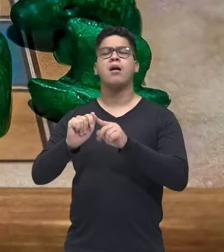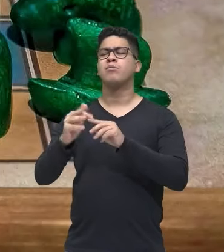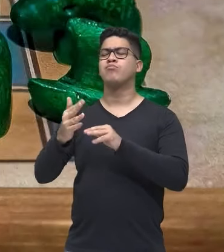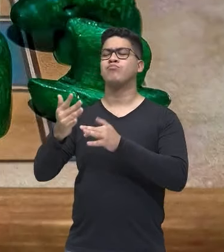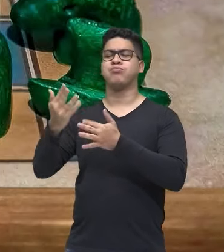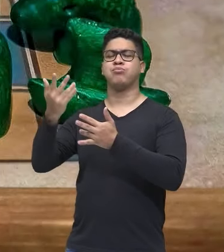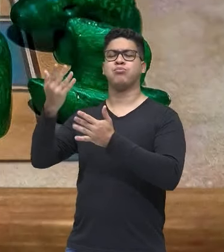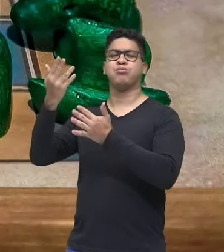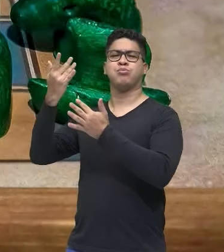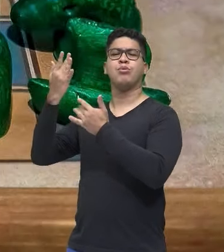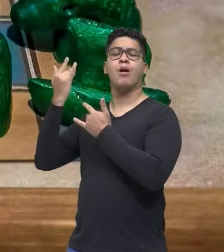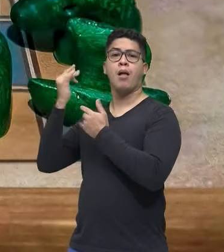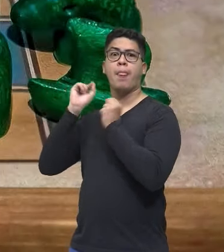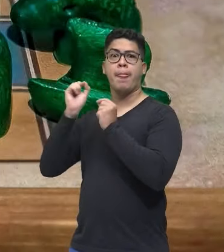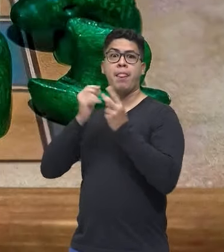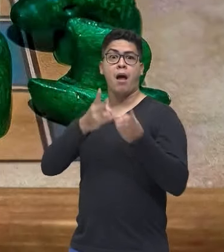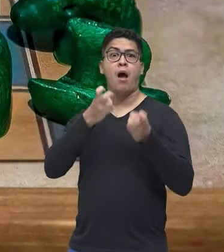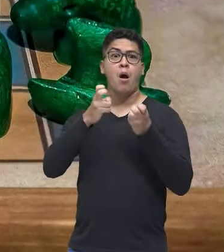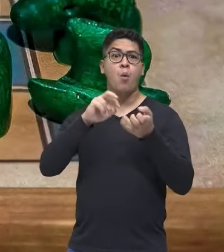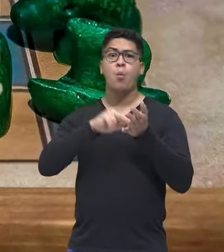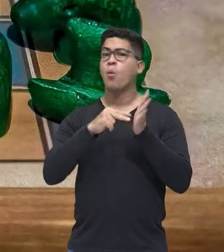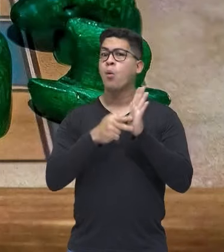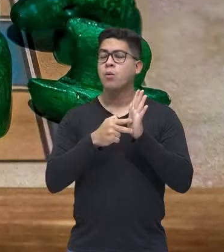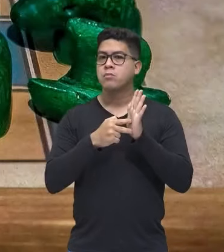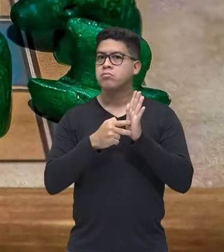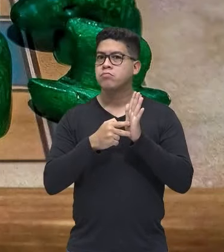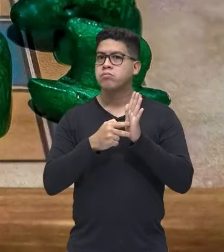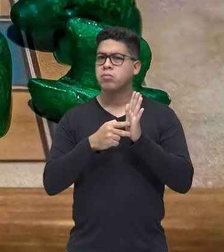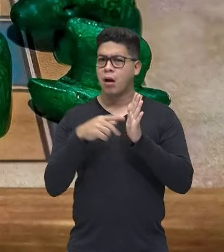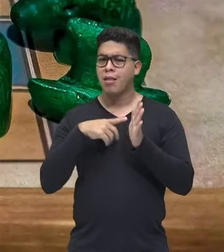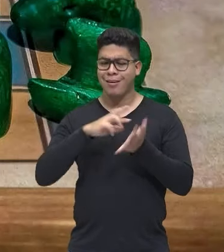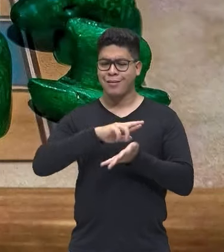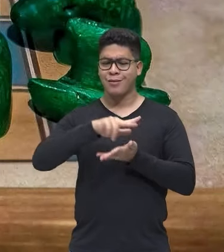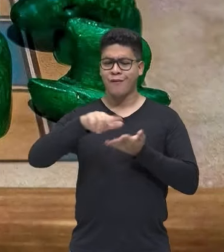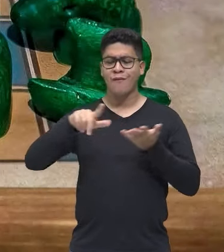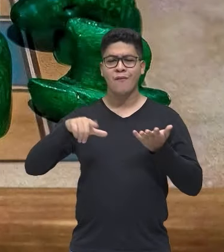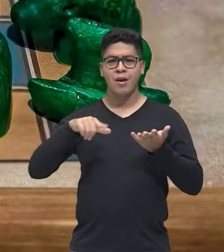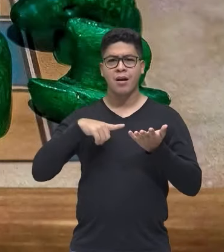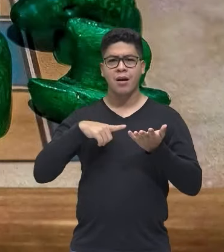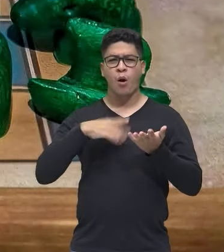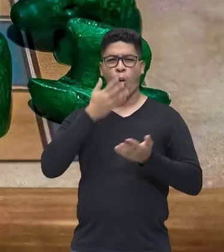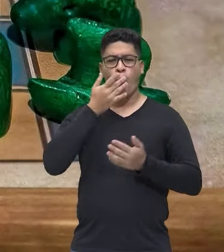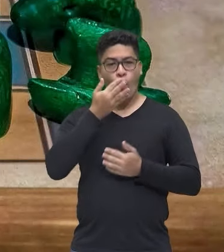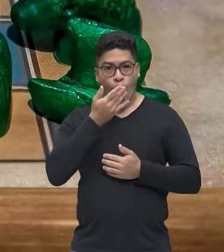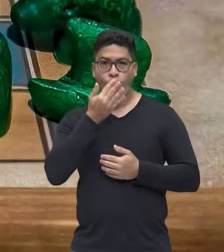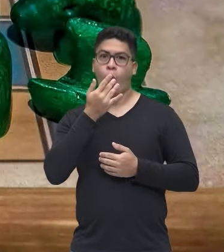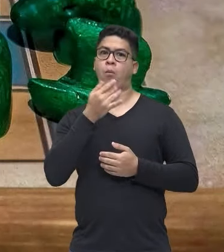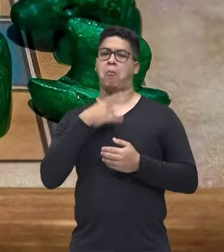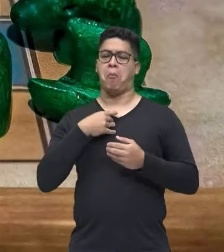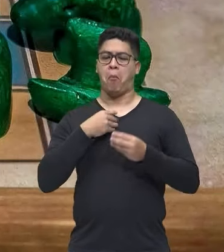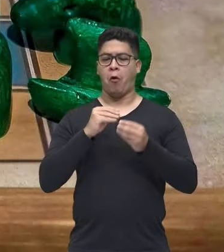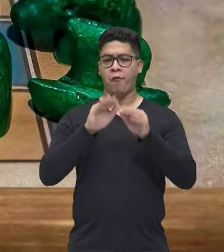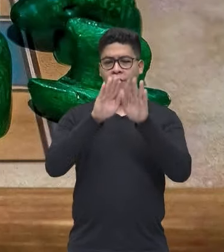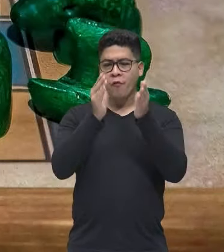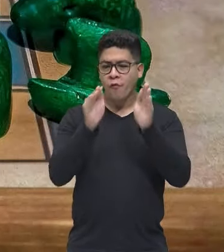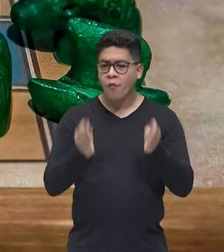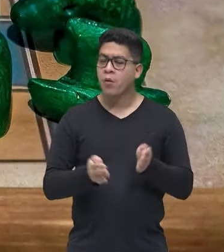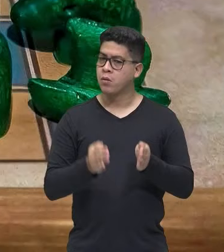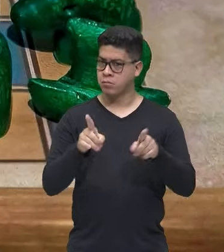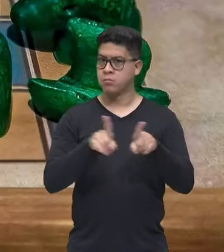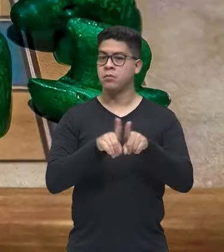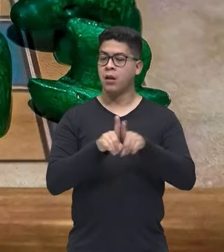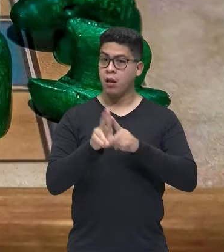podem perceber o que? A presença de peças, só que organizados de uma forma diferente. E vocês sabiam que eles tinham nomes